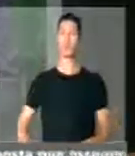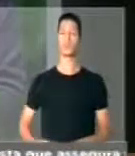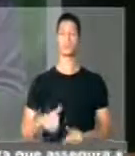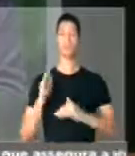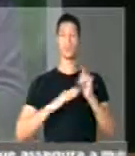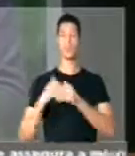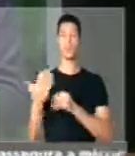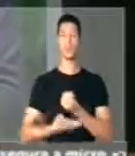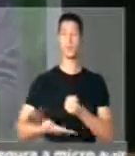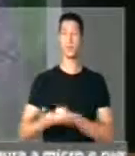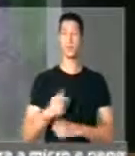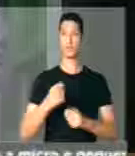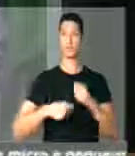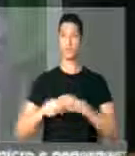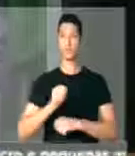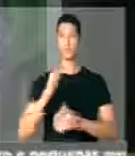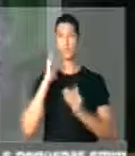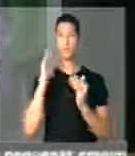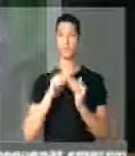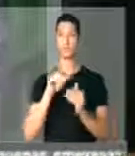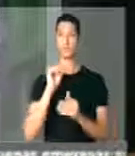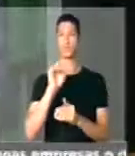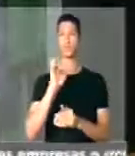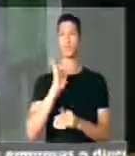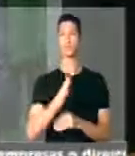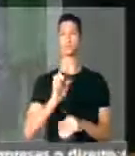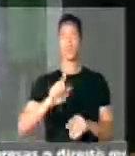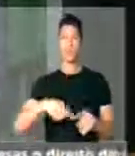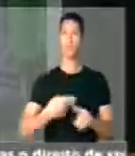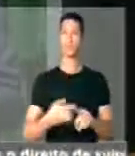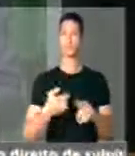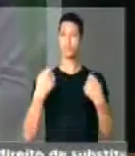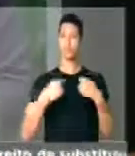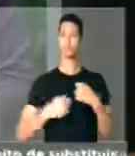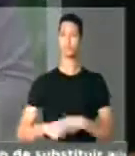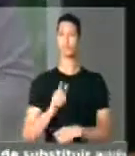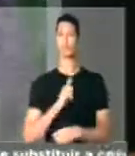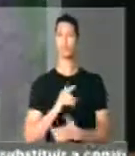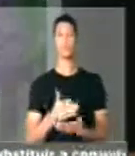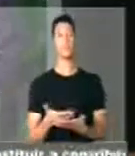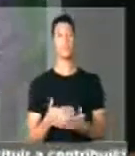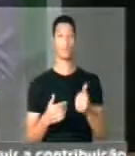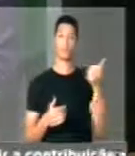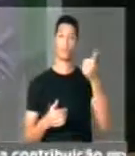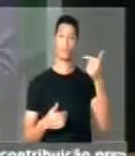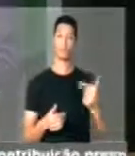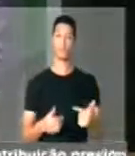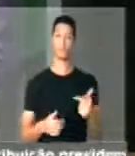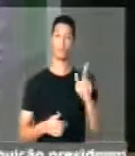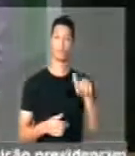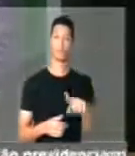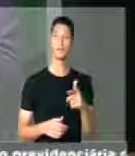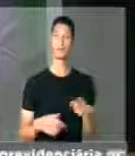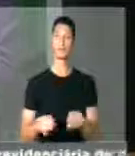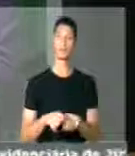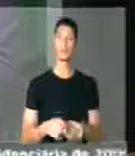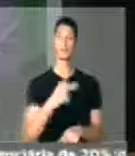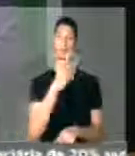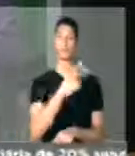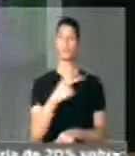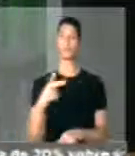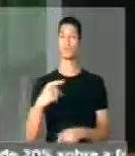sobre essa base econômica a favor daqueles que mais necessitavam. O segundo é a